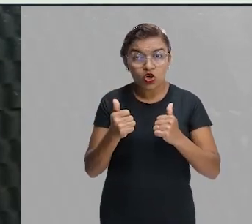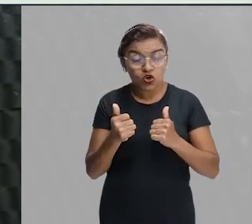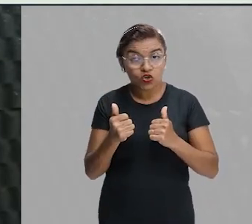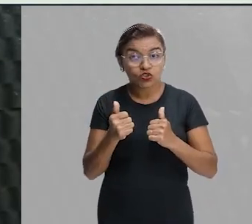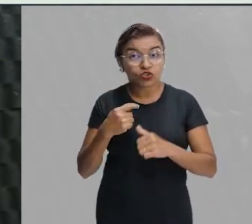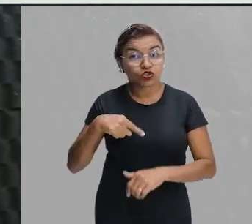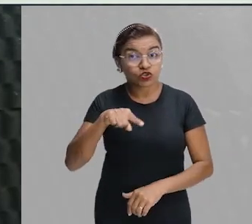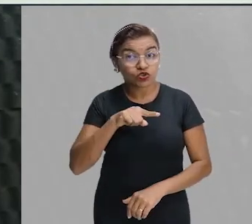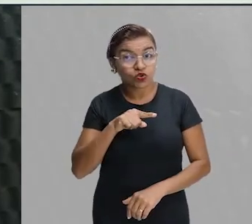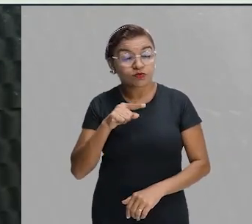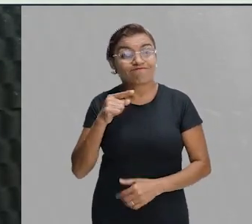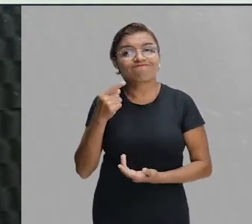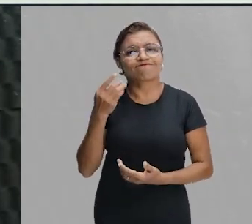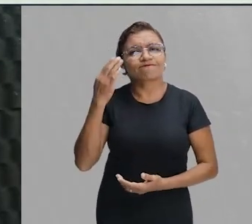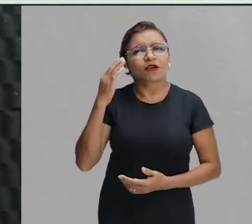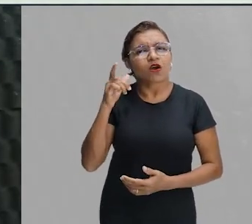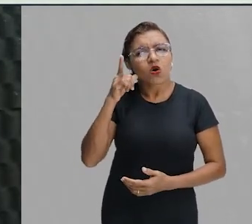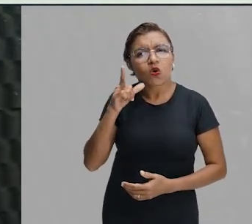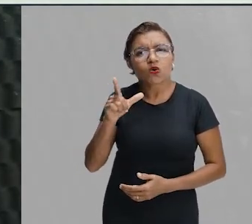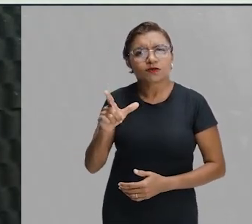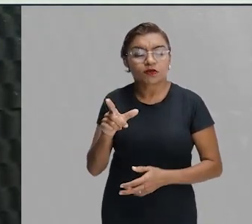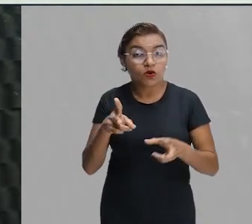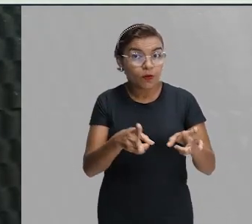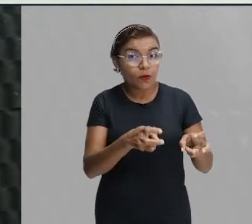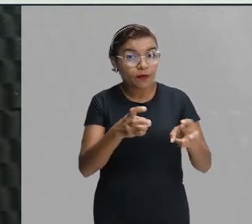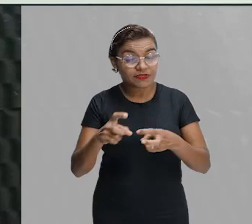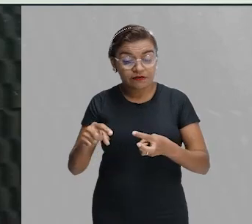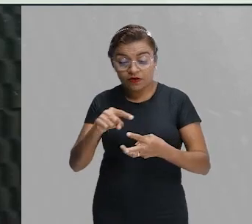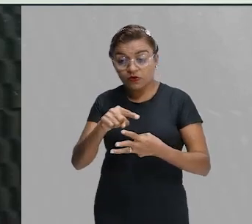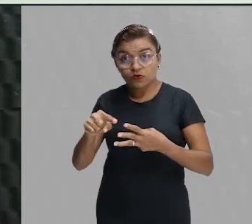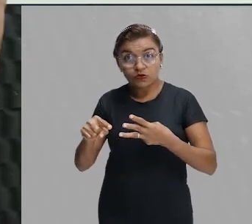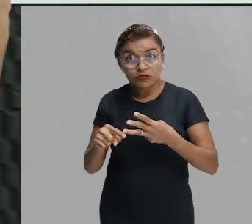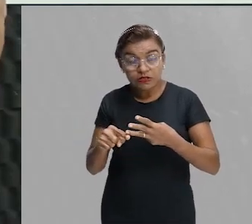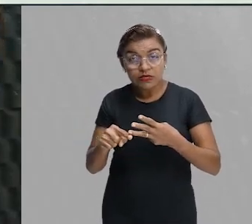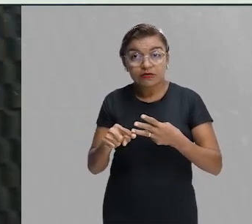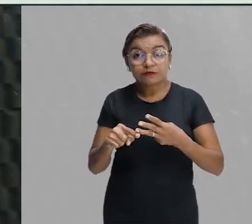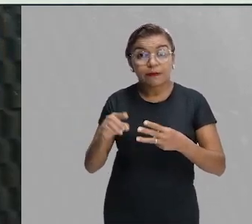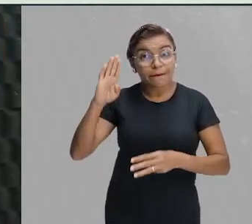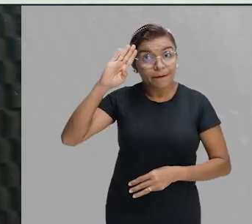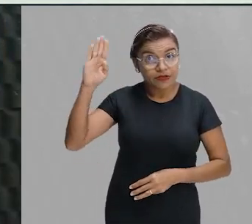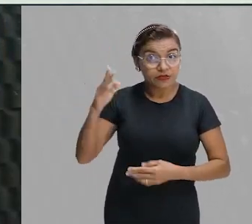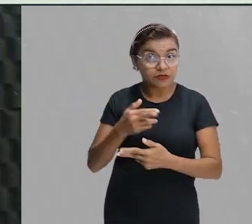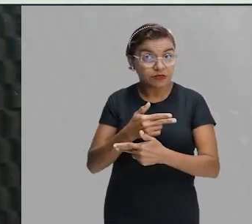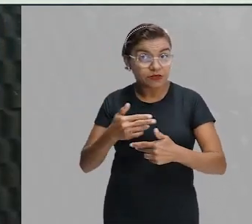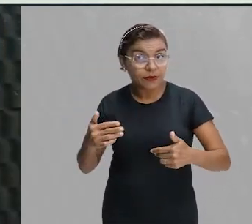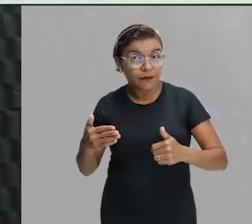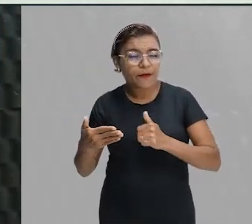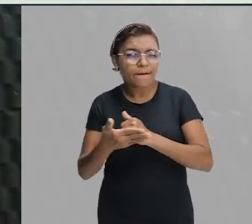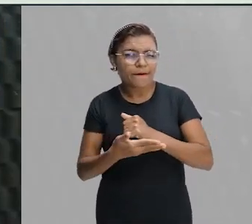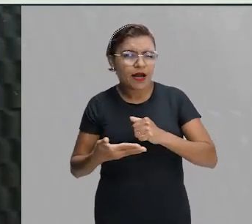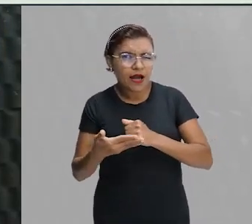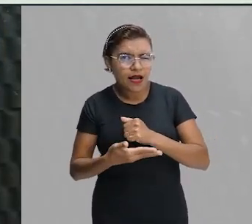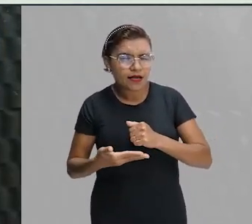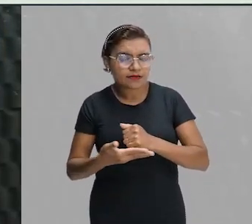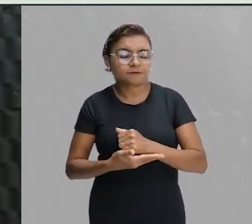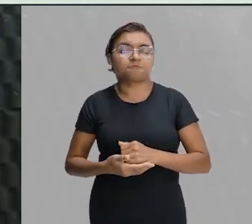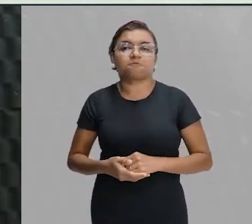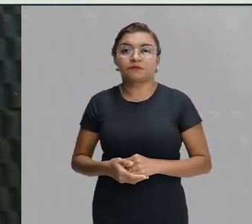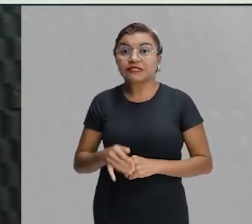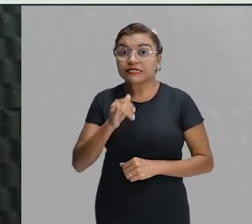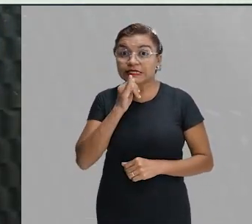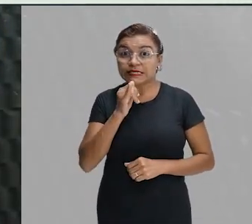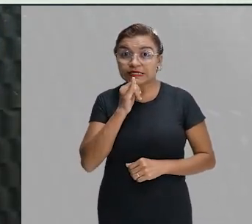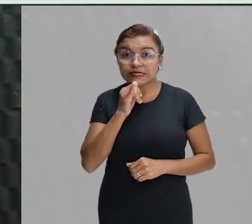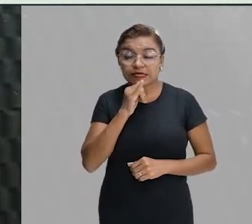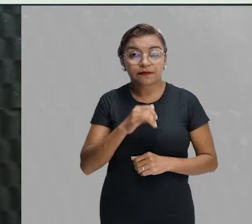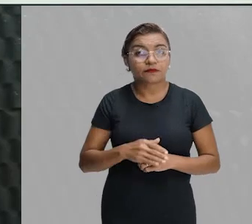conseguirmos observar esses três princípios básicos. Perceba que eles são princípios, como eu já falei a vocês, que